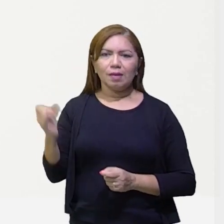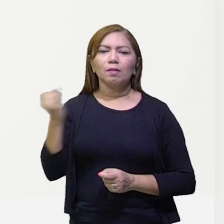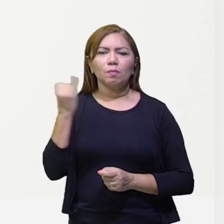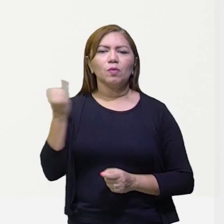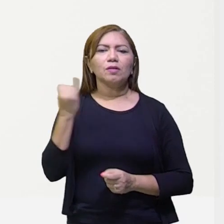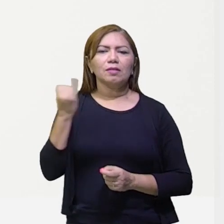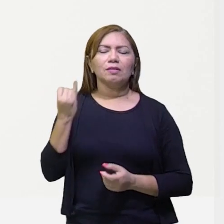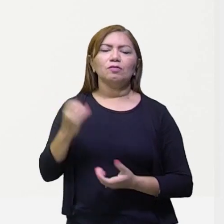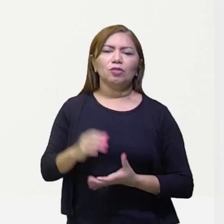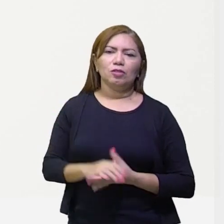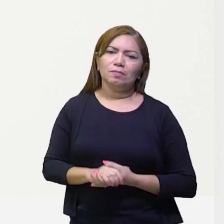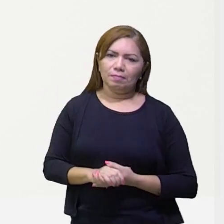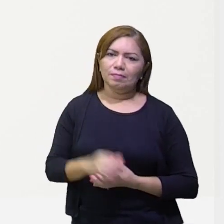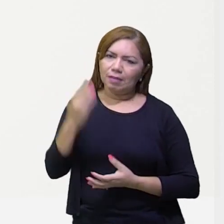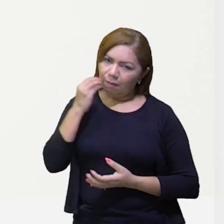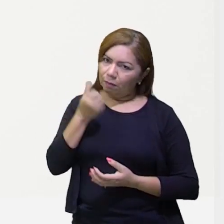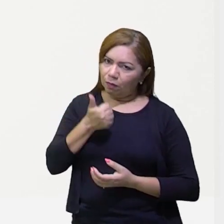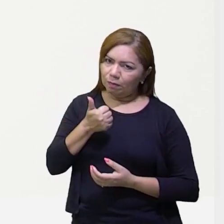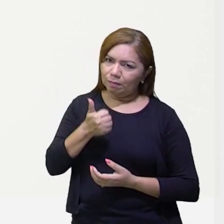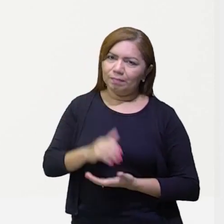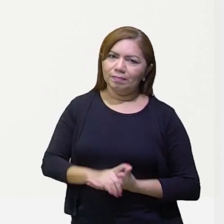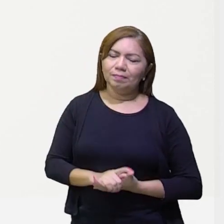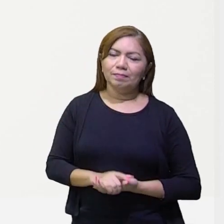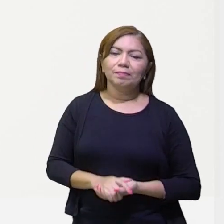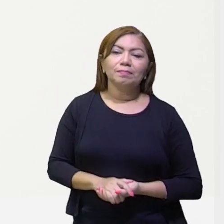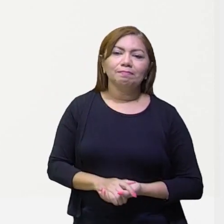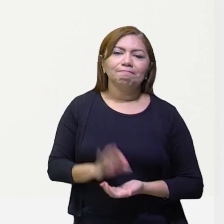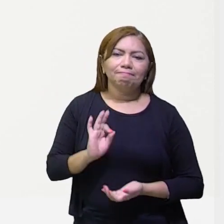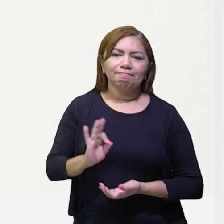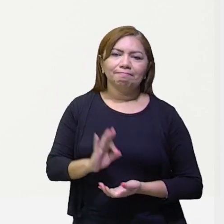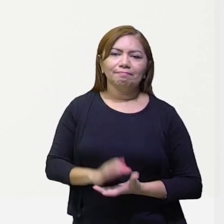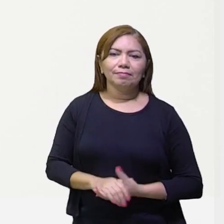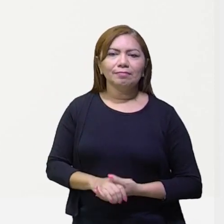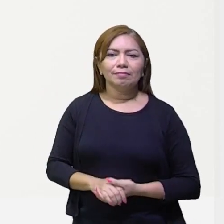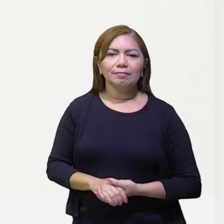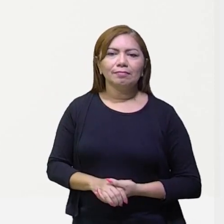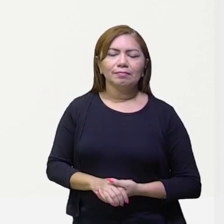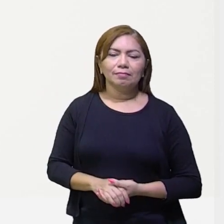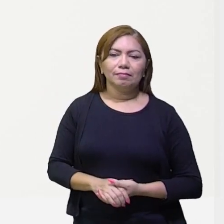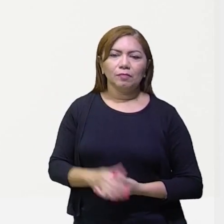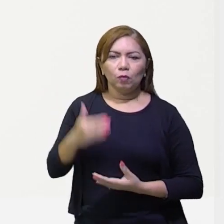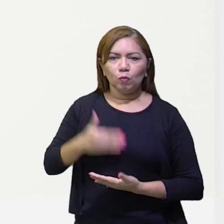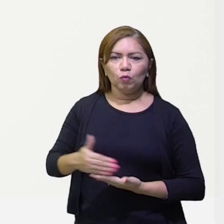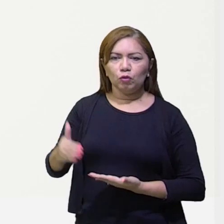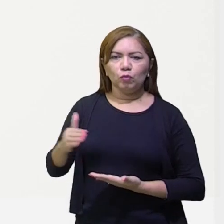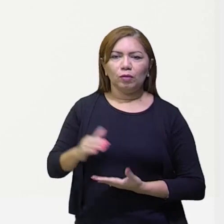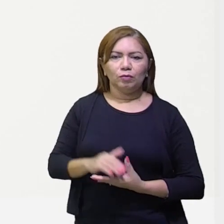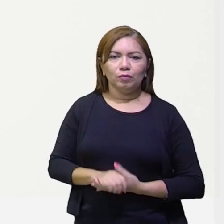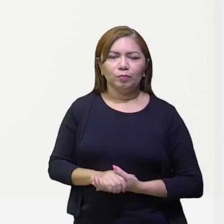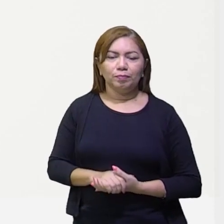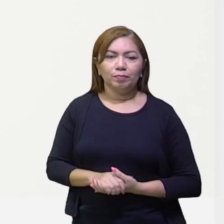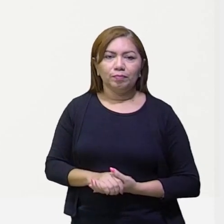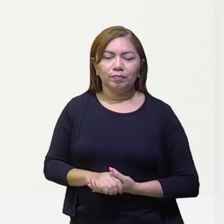o quociente, e aqui na subtração, o resto, tá certo? Então, vamos lá, seguindo